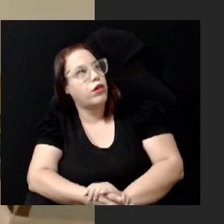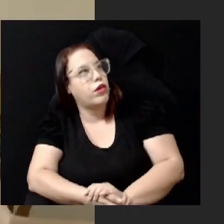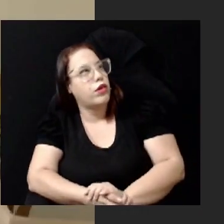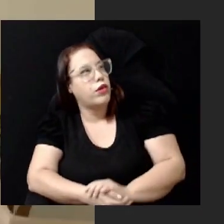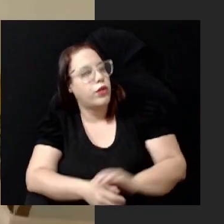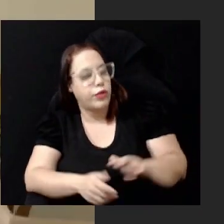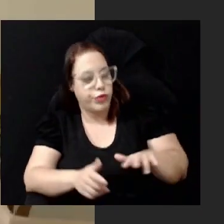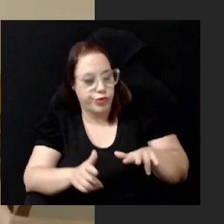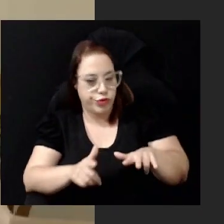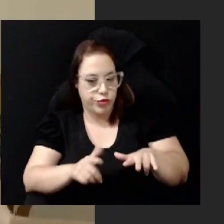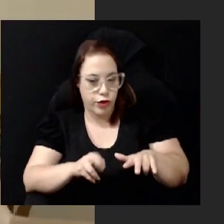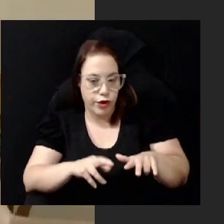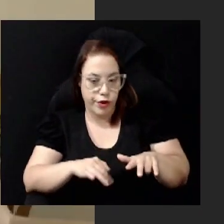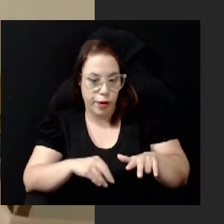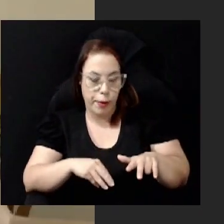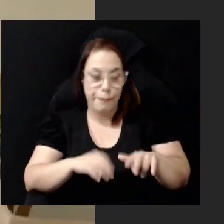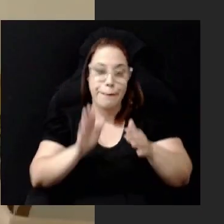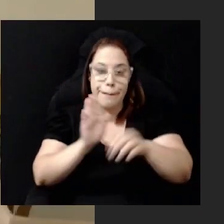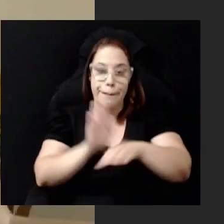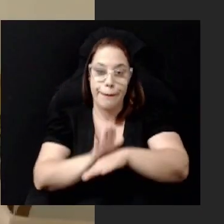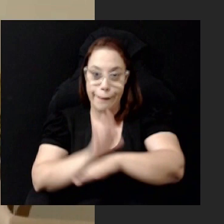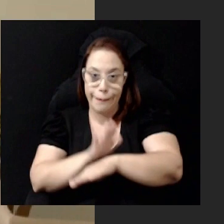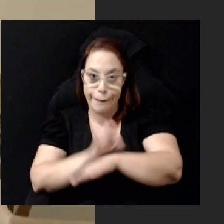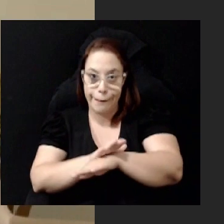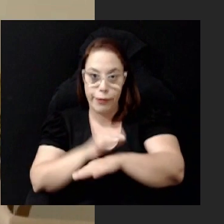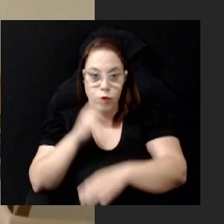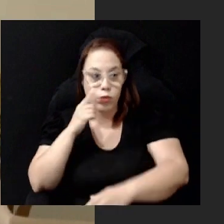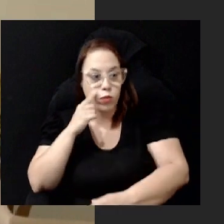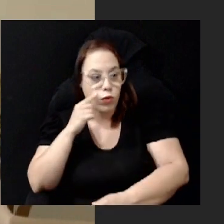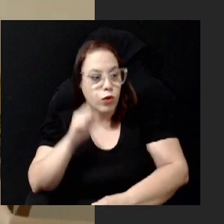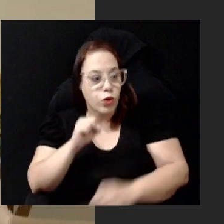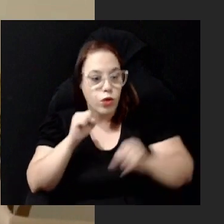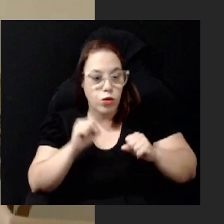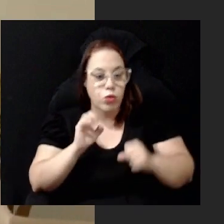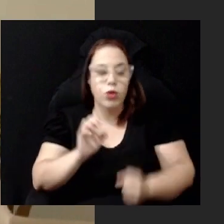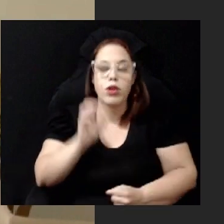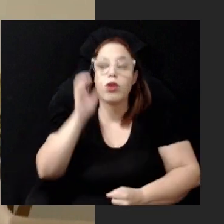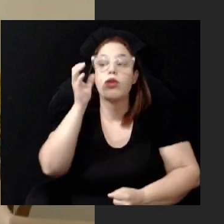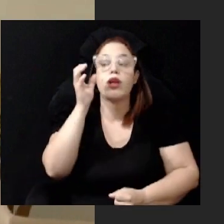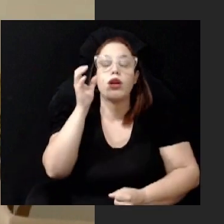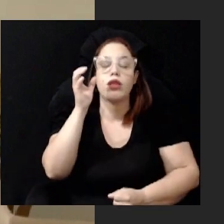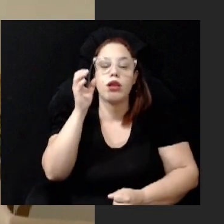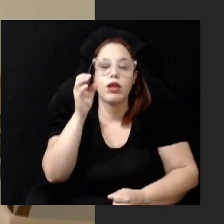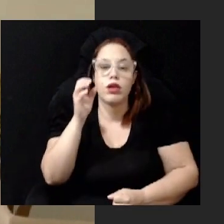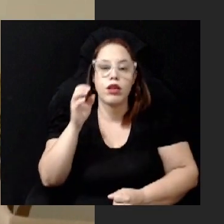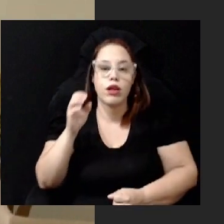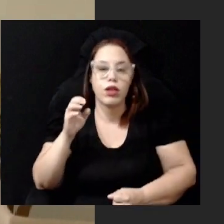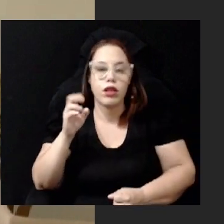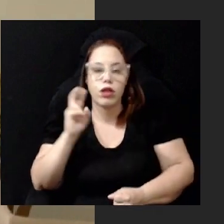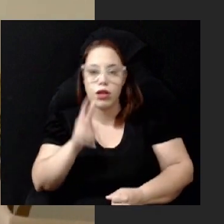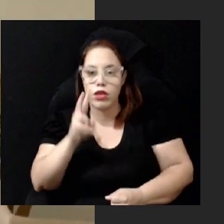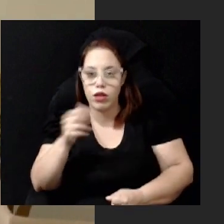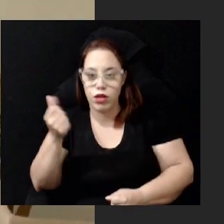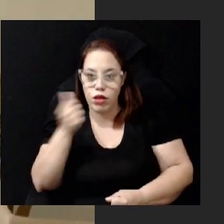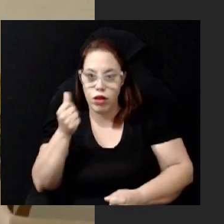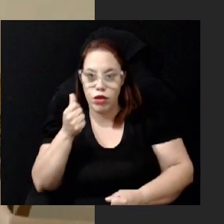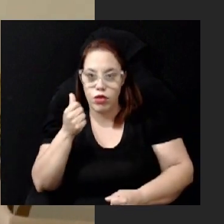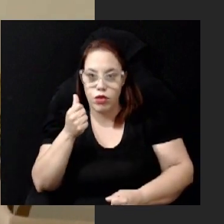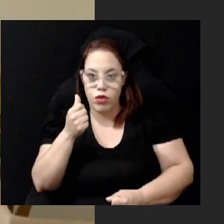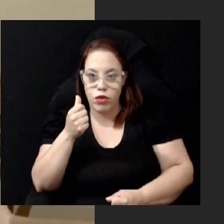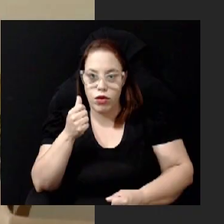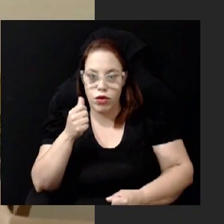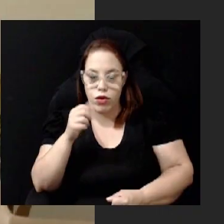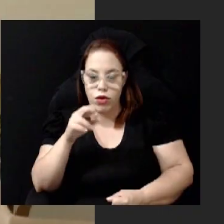Os exames de imagem, eles vão ajudar e eles vão dar pistas do que pode estar acontecendo. Então, quase sempre o primeiro